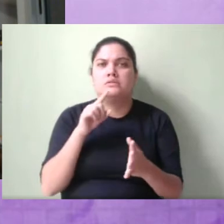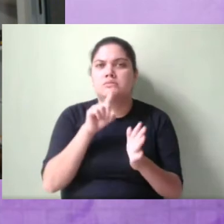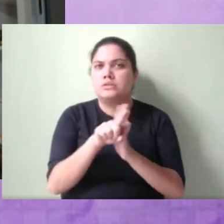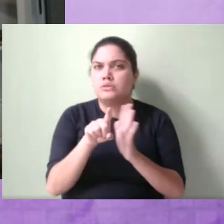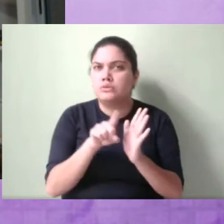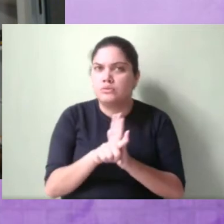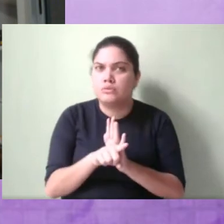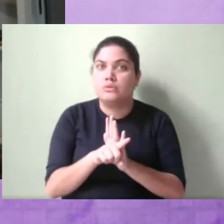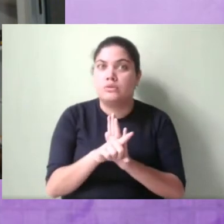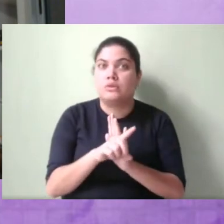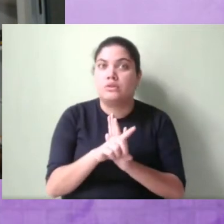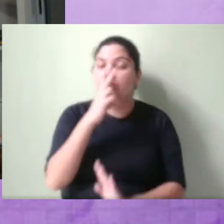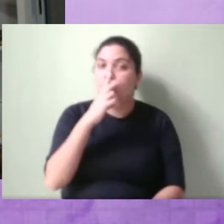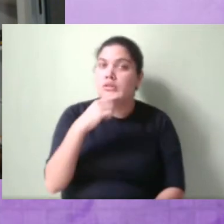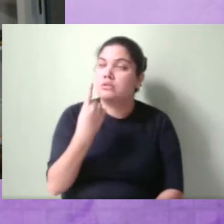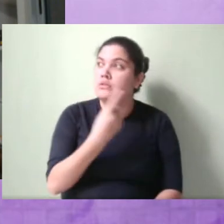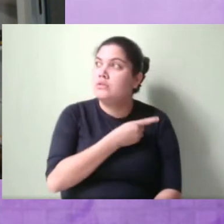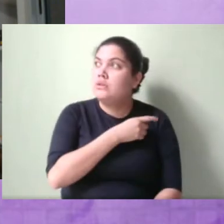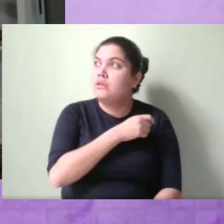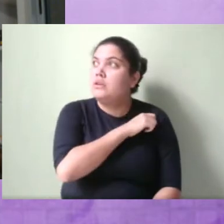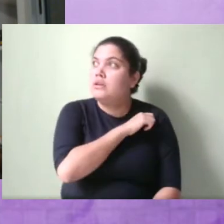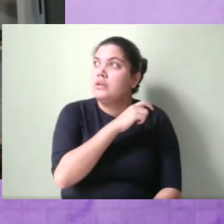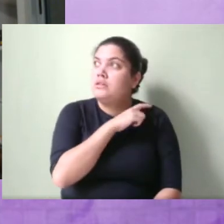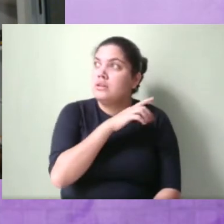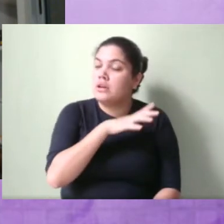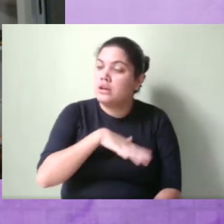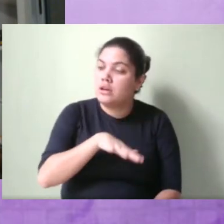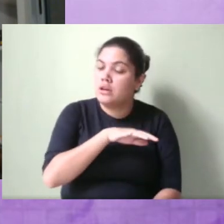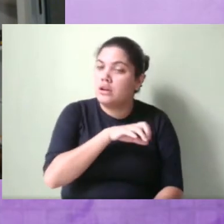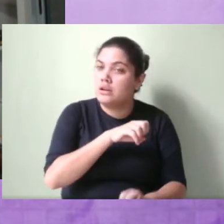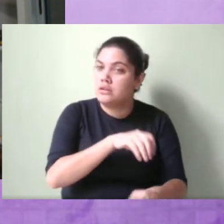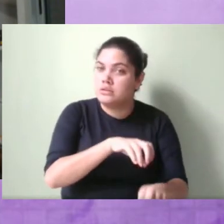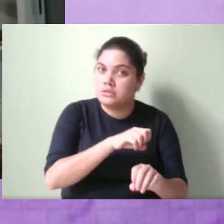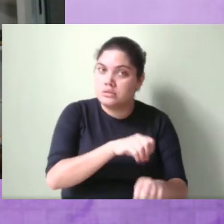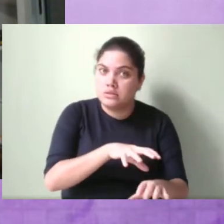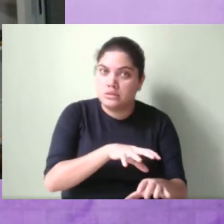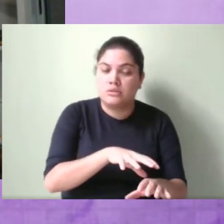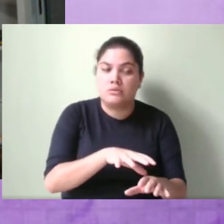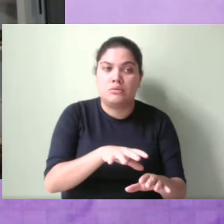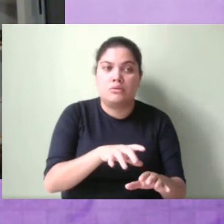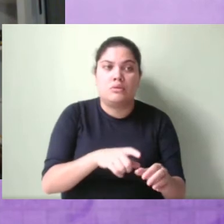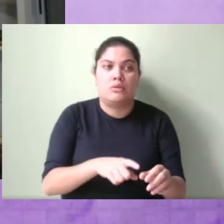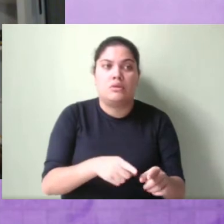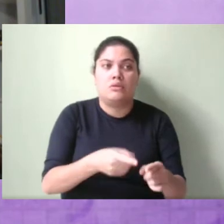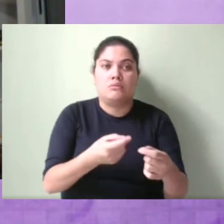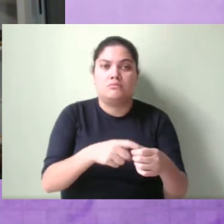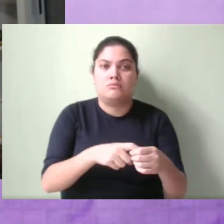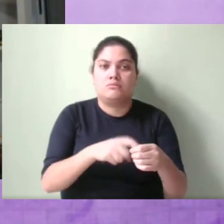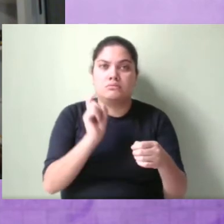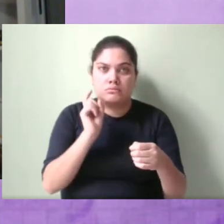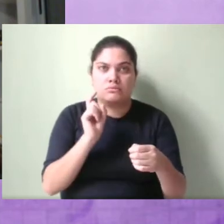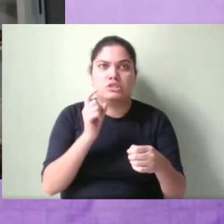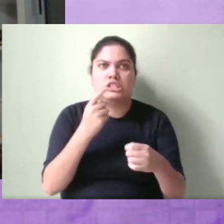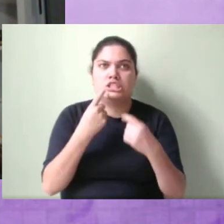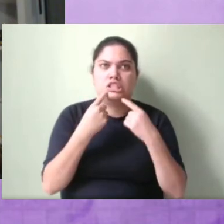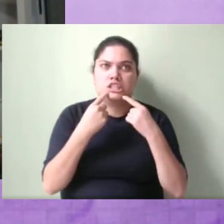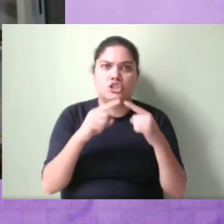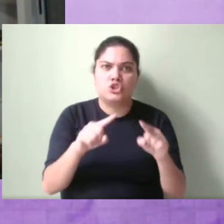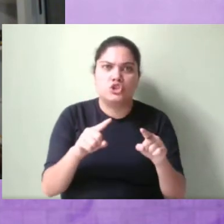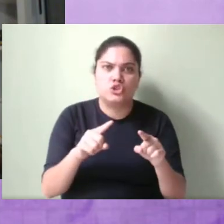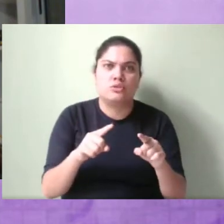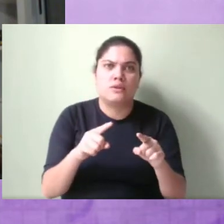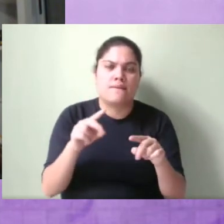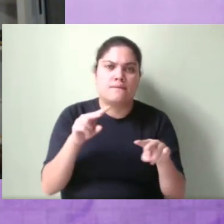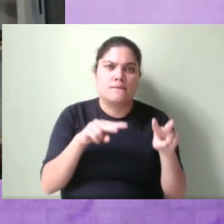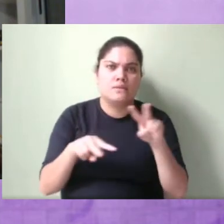que a gente, ao saber de algumas questões que aí eu falo assim do assédio, que às vezes ele ou ela,